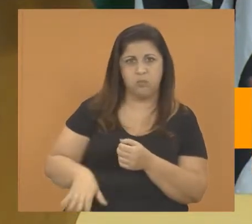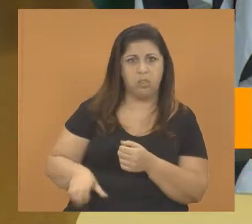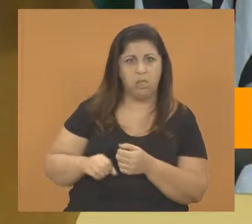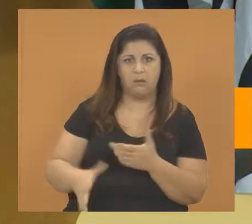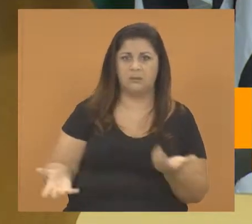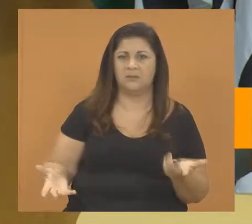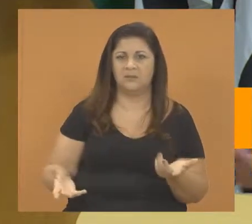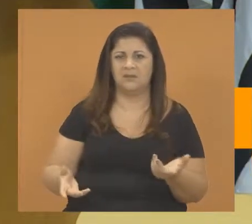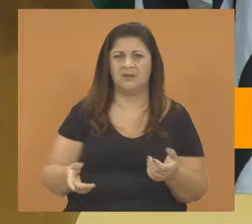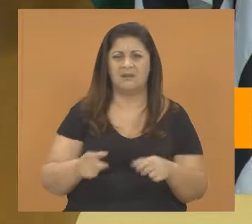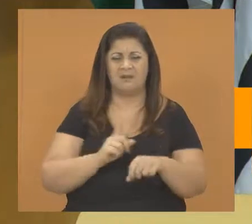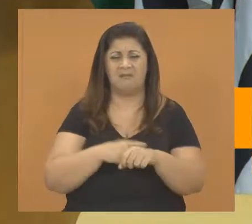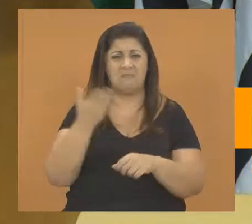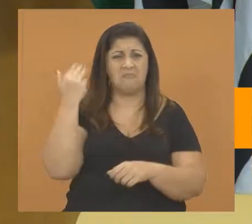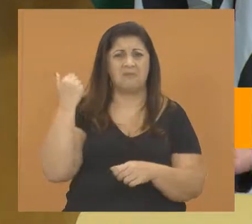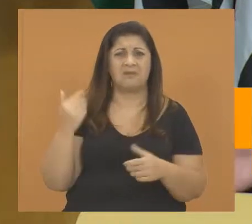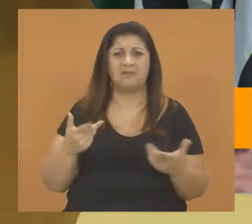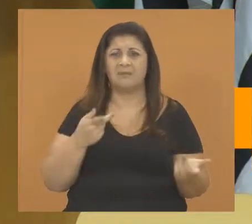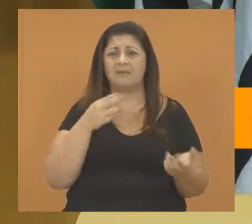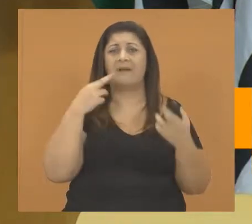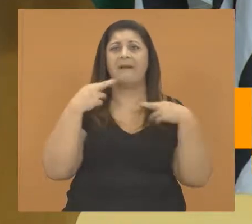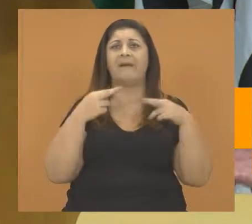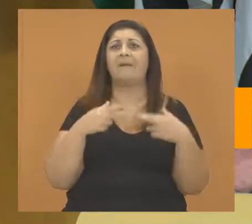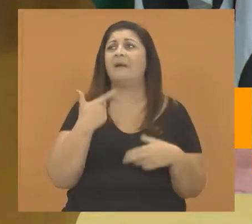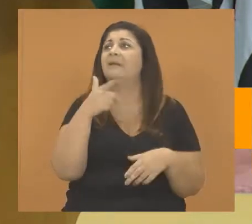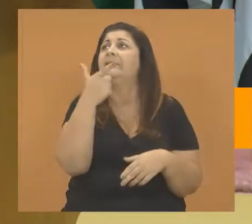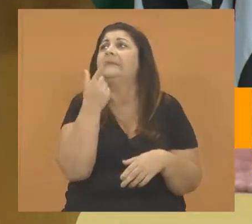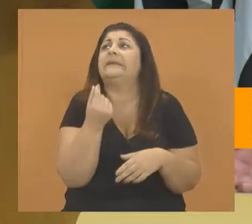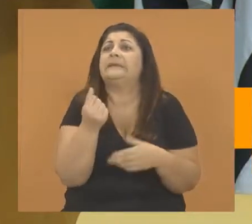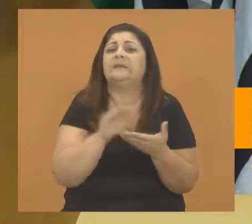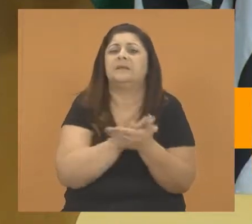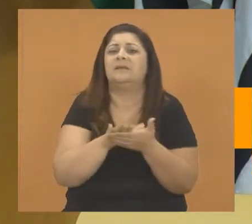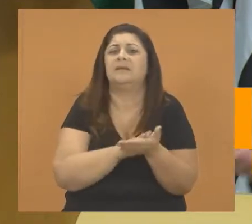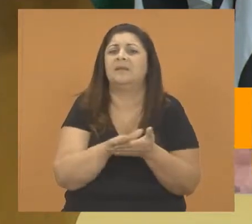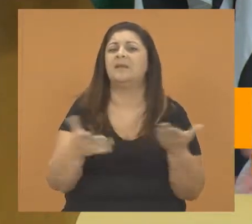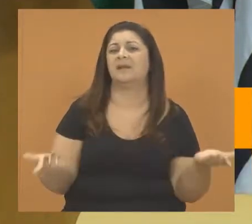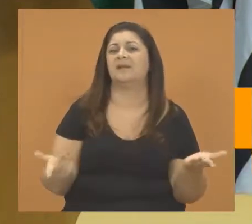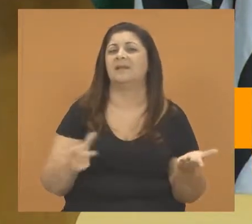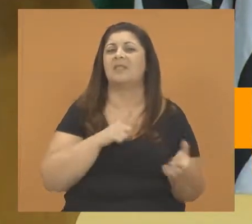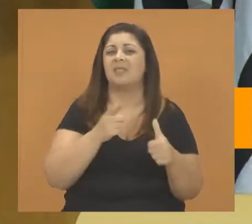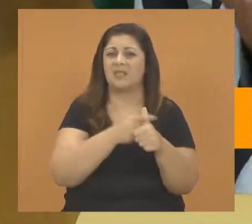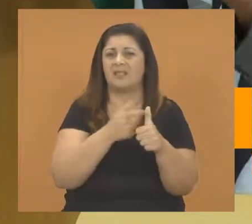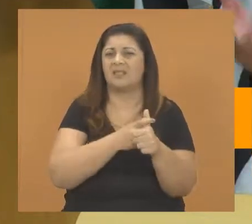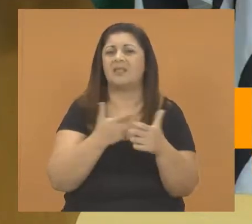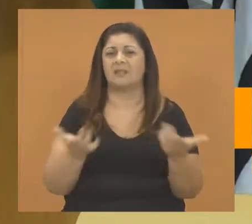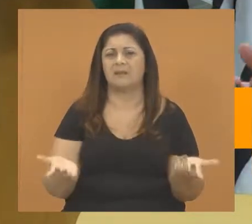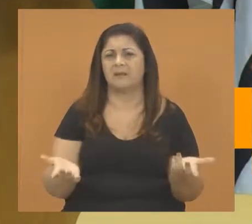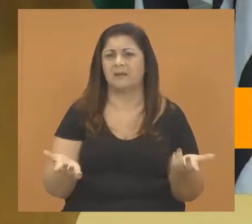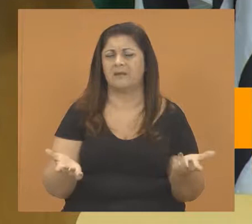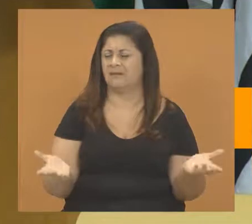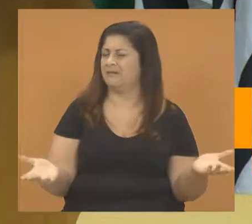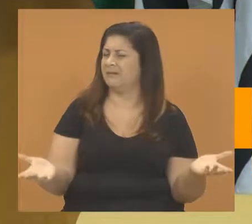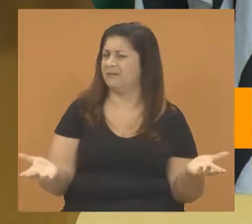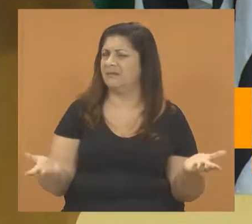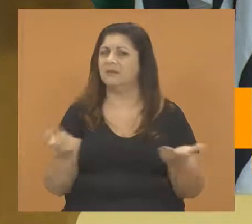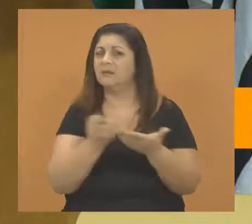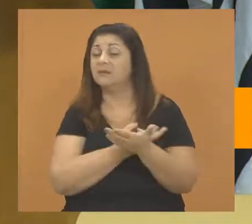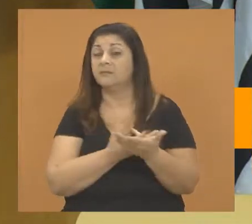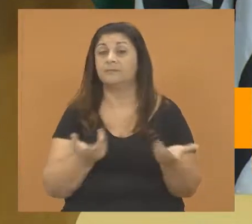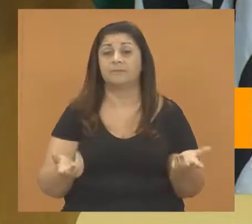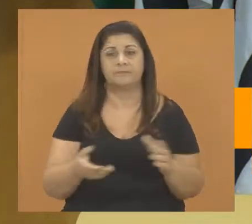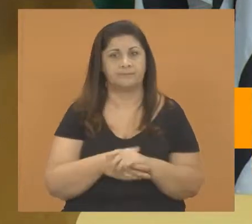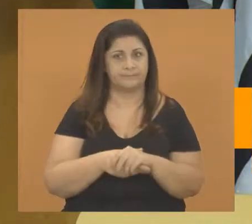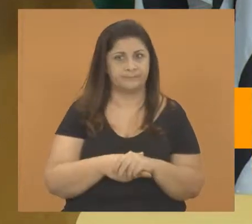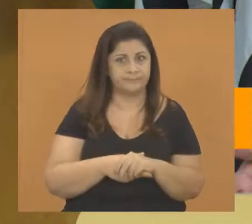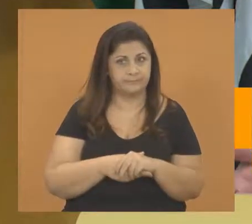dia estavam reclamando aí que não conseguiu fazer nada porque não tem dinheiro porque ficou com dívida e tal gente é uma contradição muito grande né